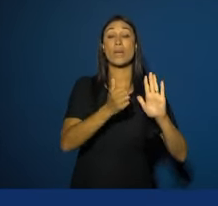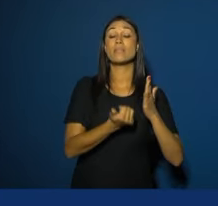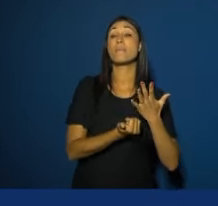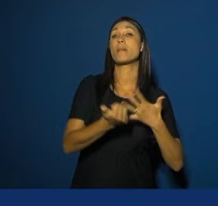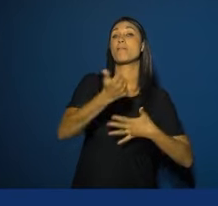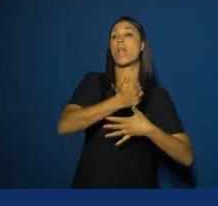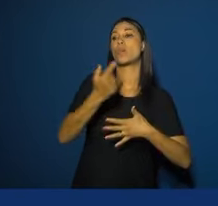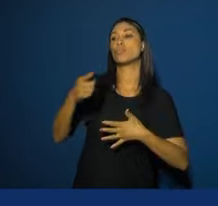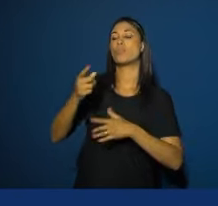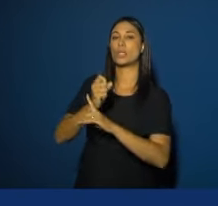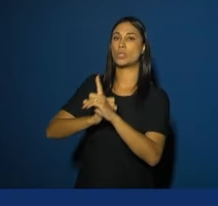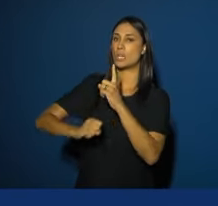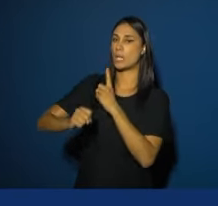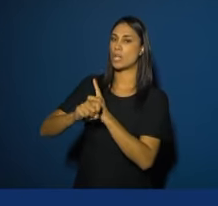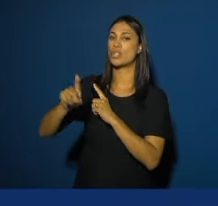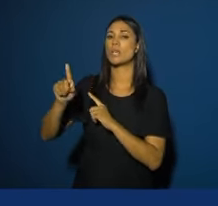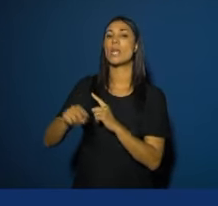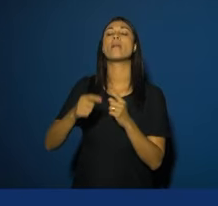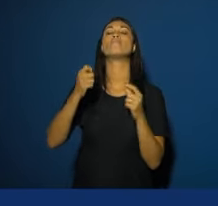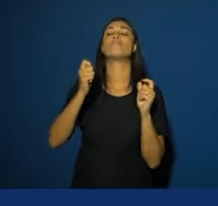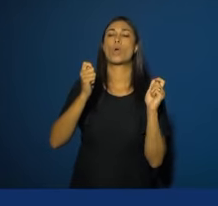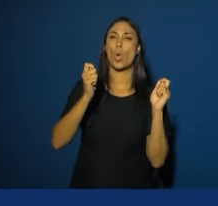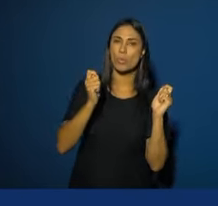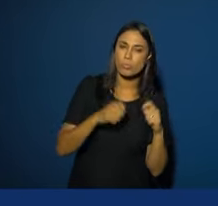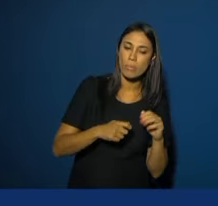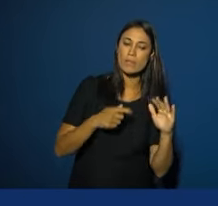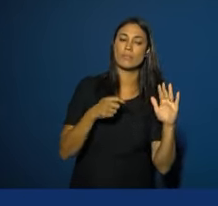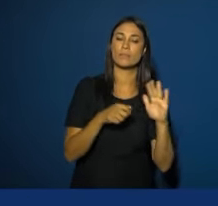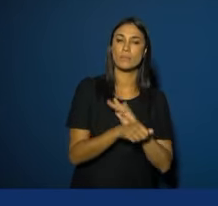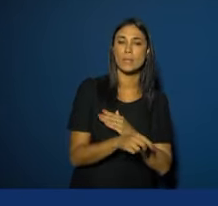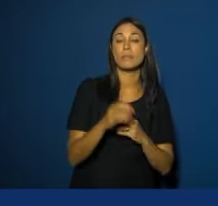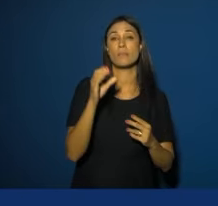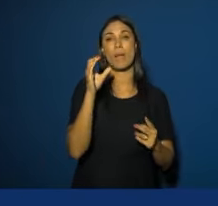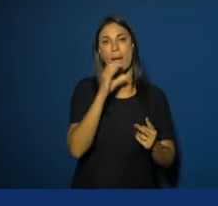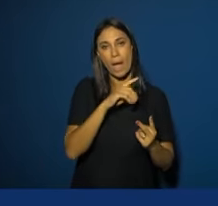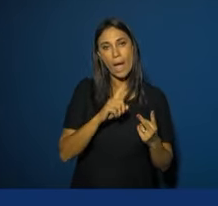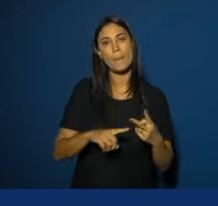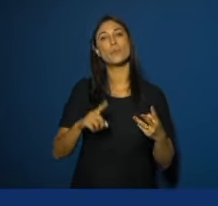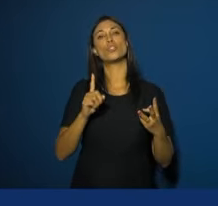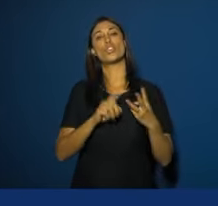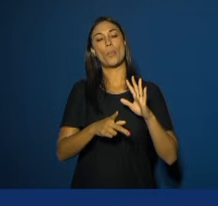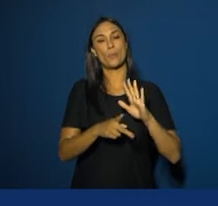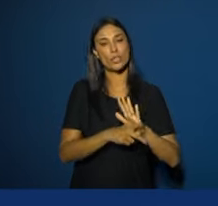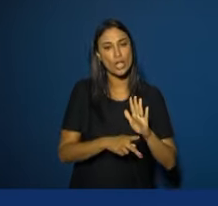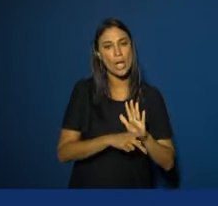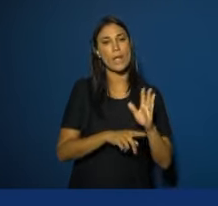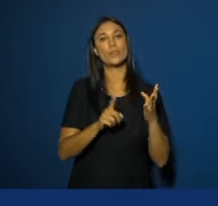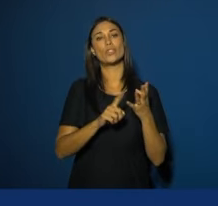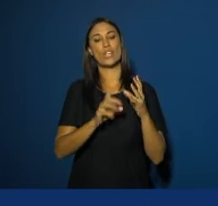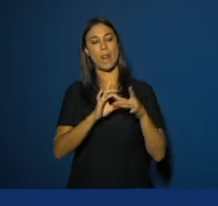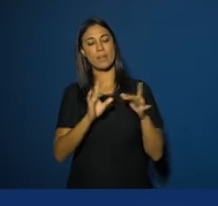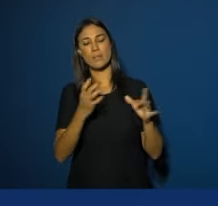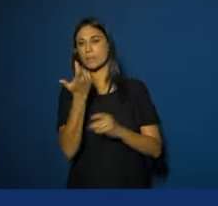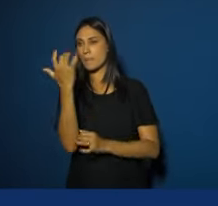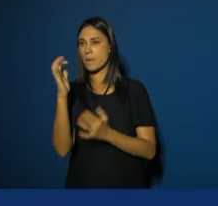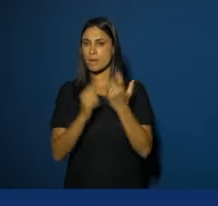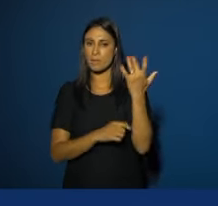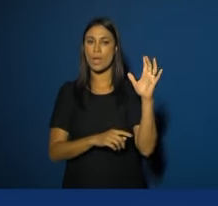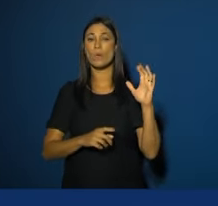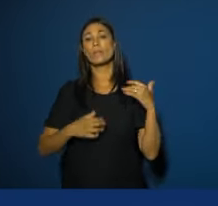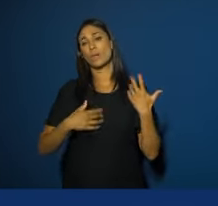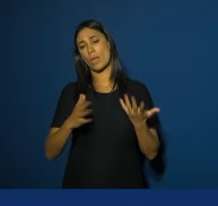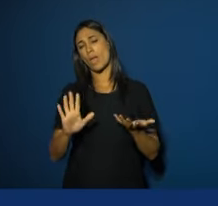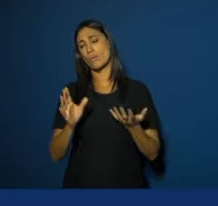sociedade que significa condição para fazer os investimentos mais rápido já h o projeto já a licença ambiental um pouco